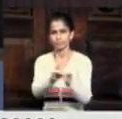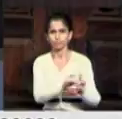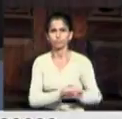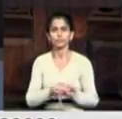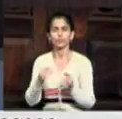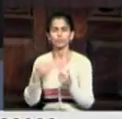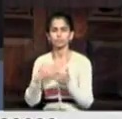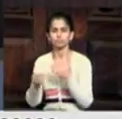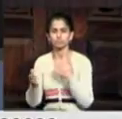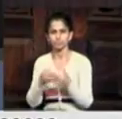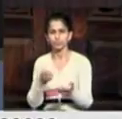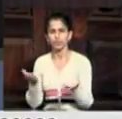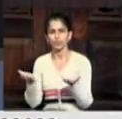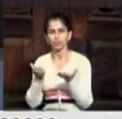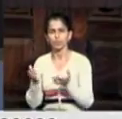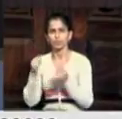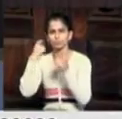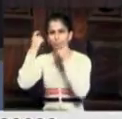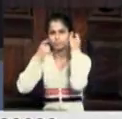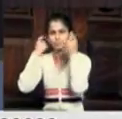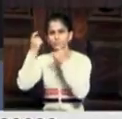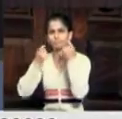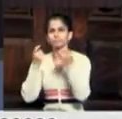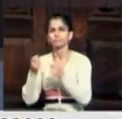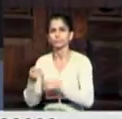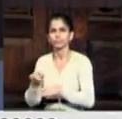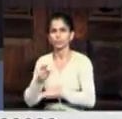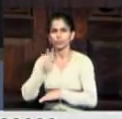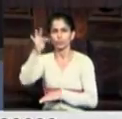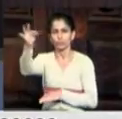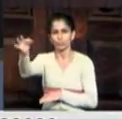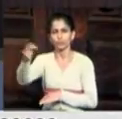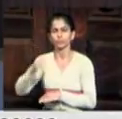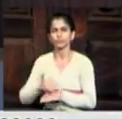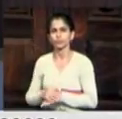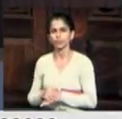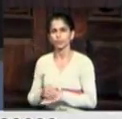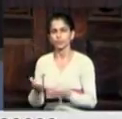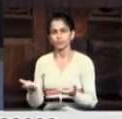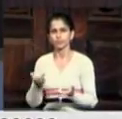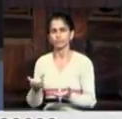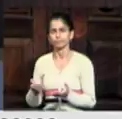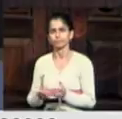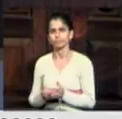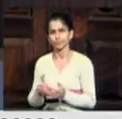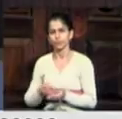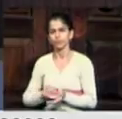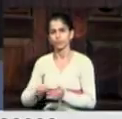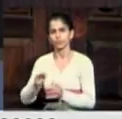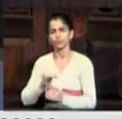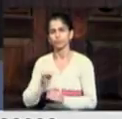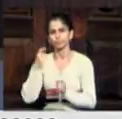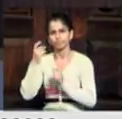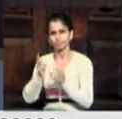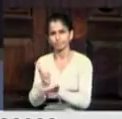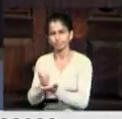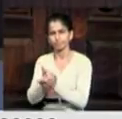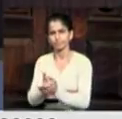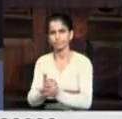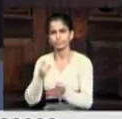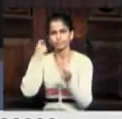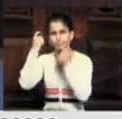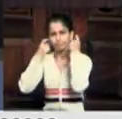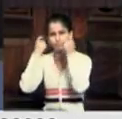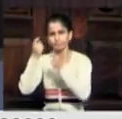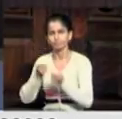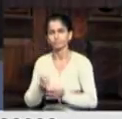o que importa é a nossa população e o nosso futuro. E é assim que irei me pautar daqui para frente, sempre aberto a conversar